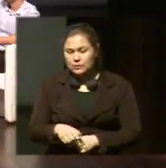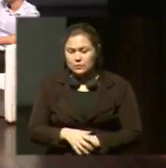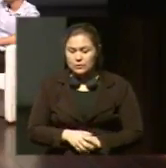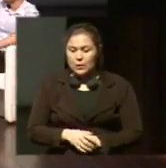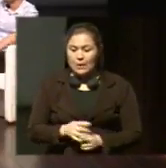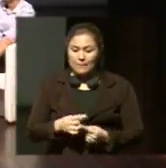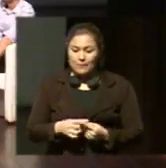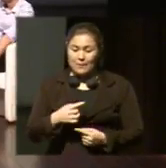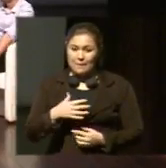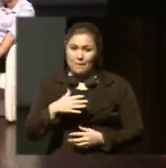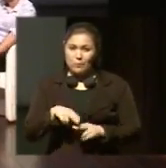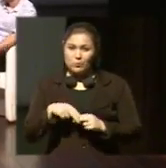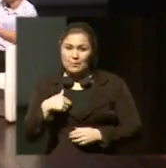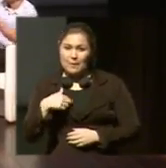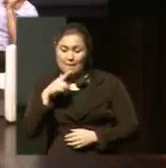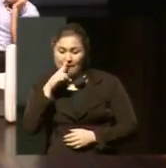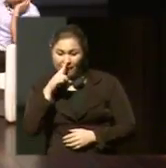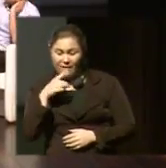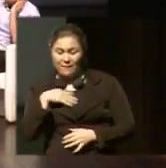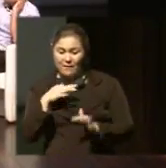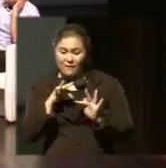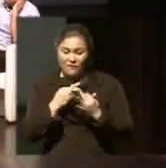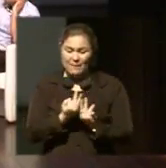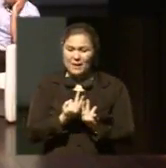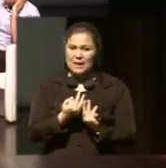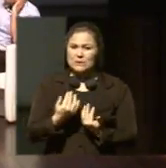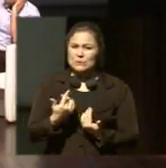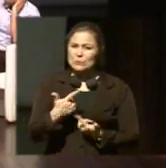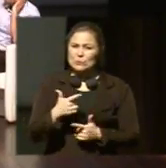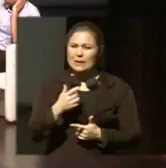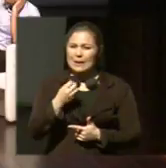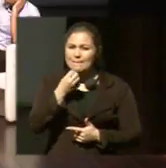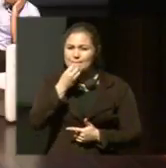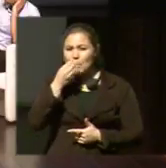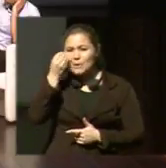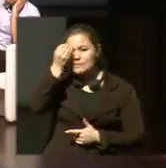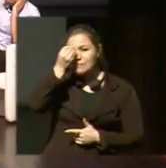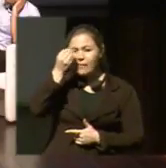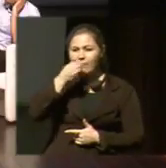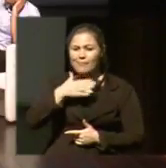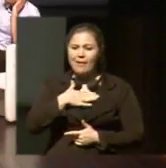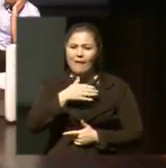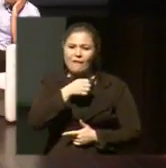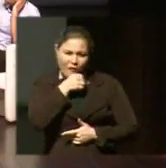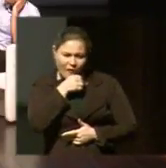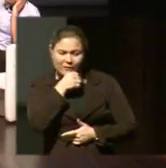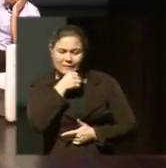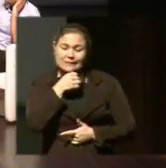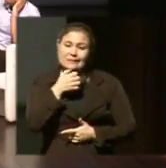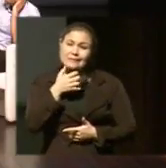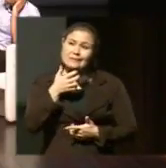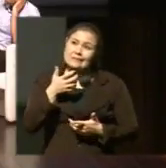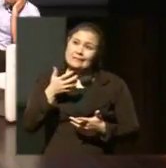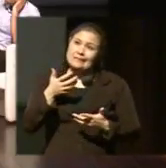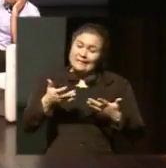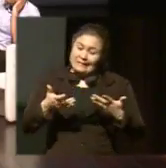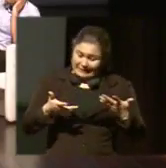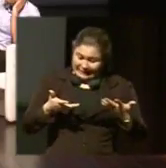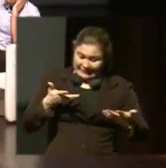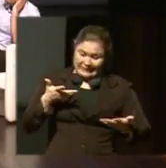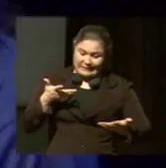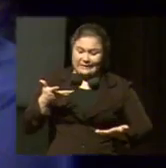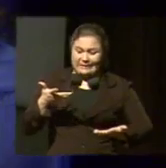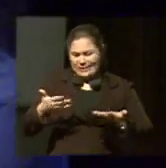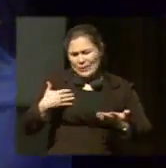que a minha mãe, a minha família em casa não tem uma boa experiência com a minha avó. E realmente eu entendo muito